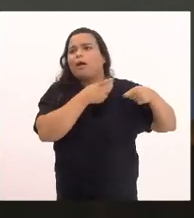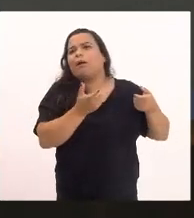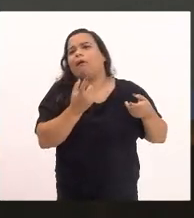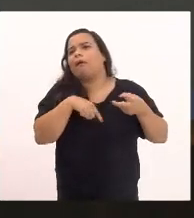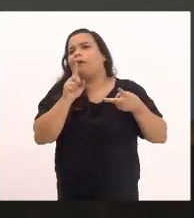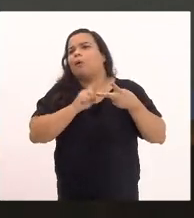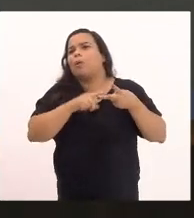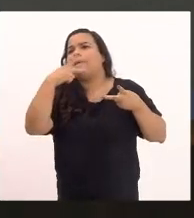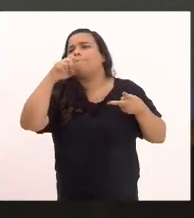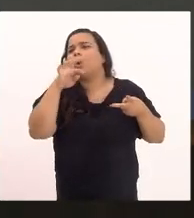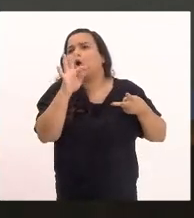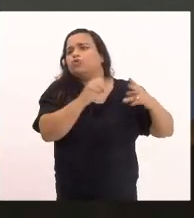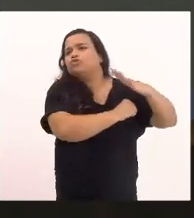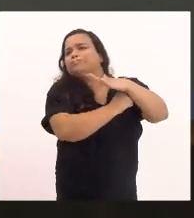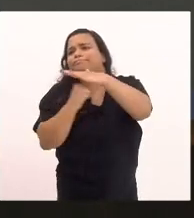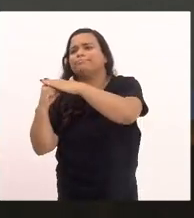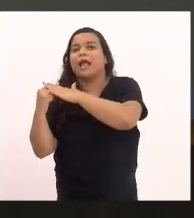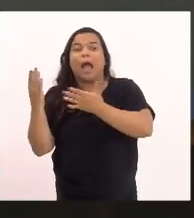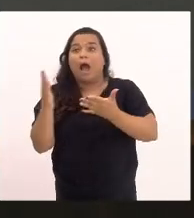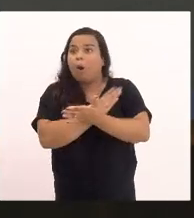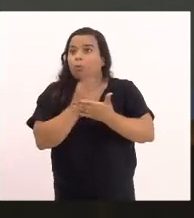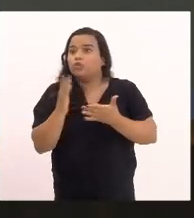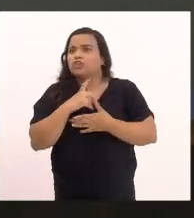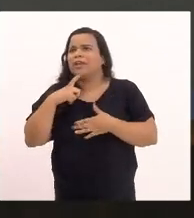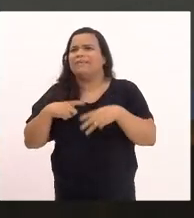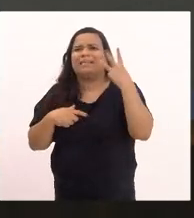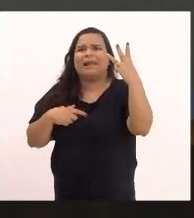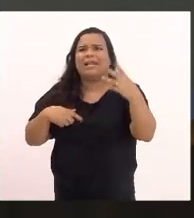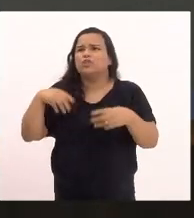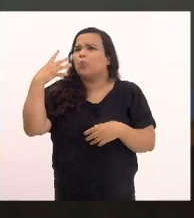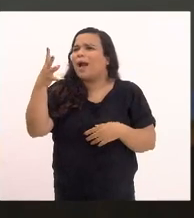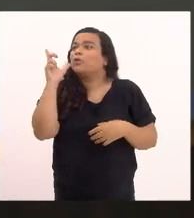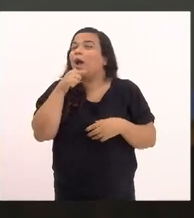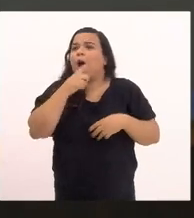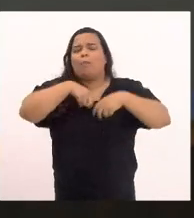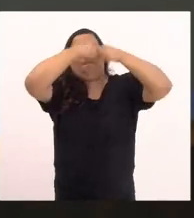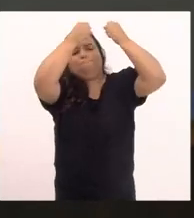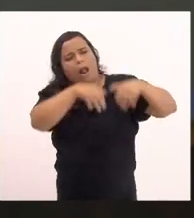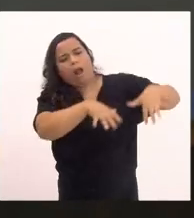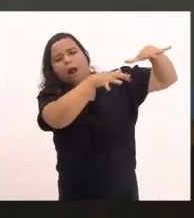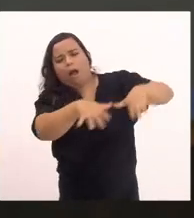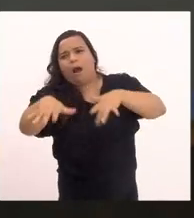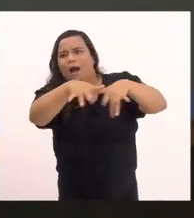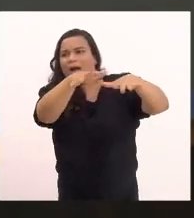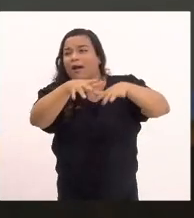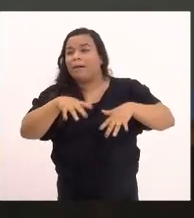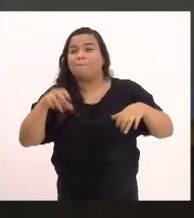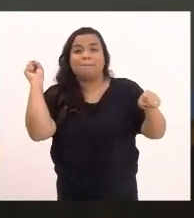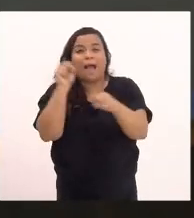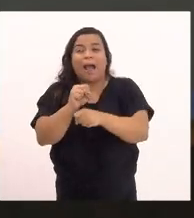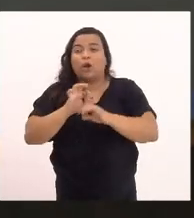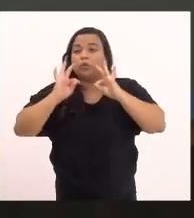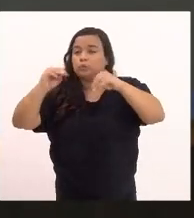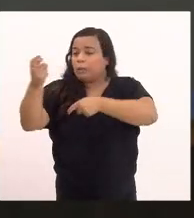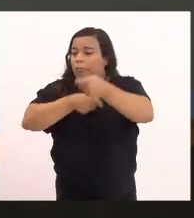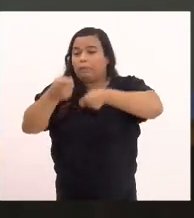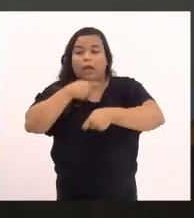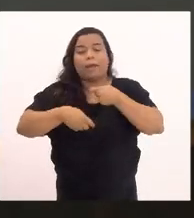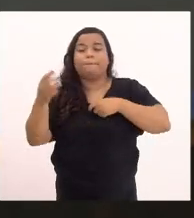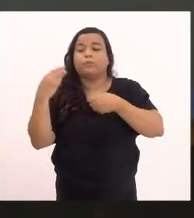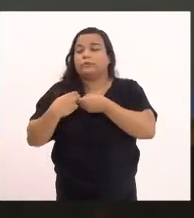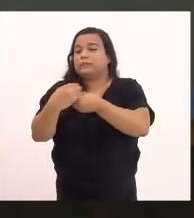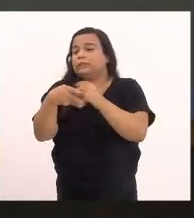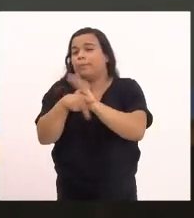municípios, 3, 4 trombas d'água em momentos diferentes, que paralisaram a economia dos municípios também. Então,